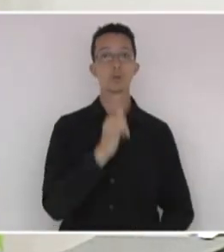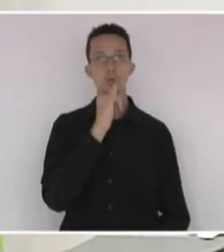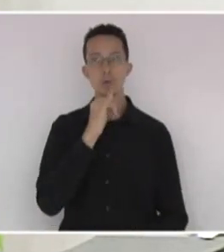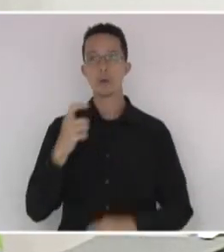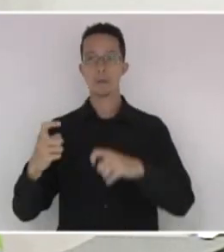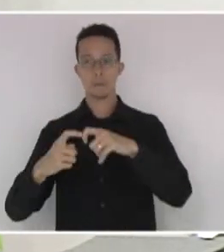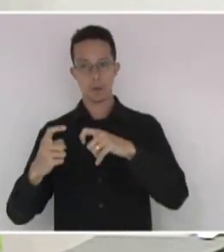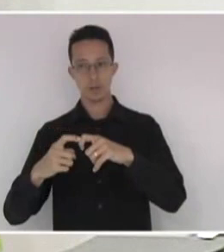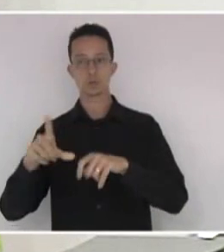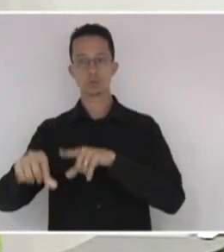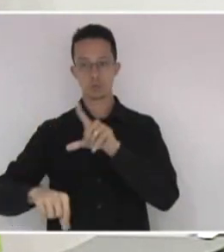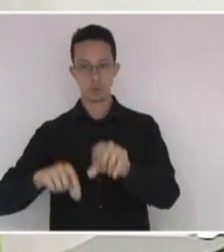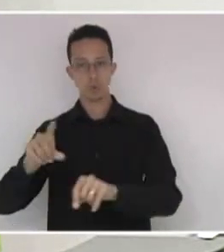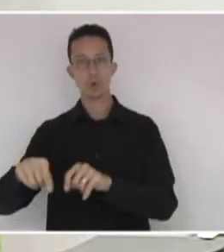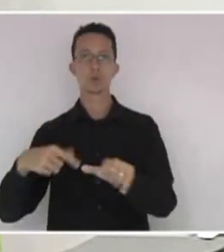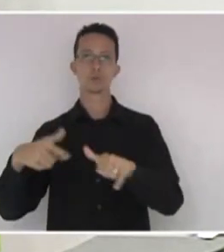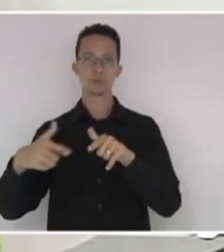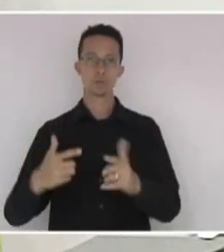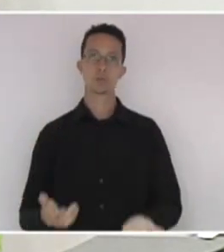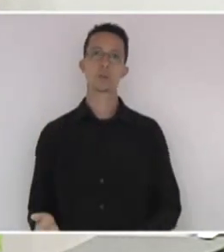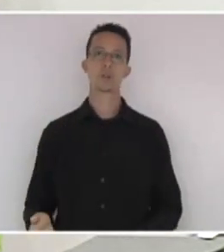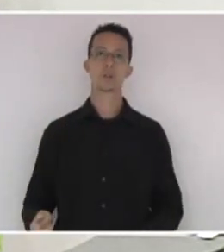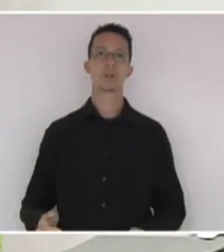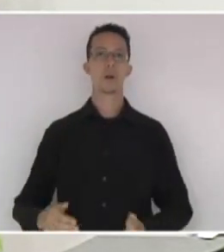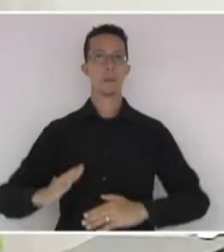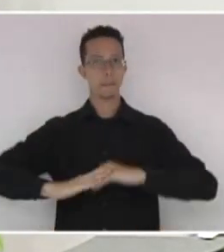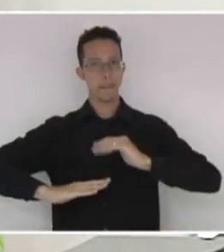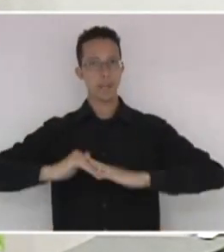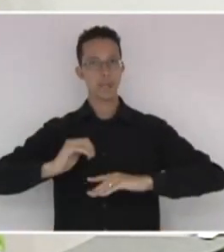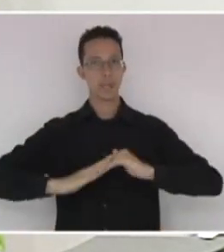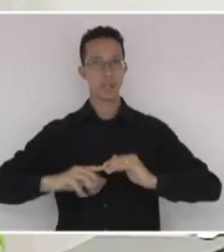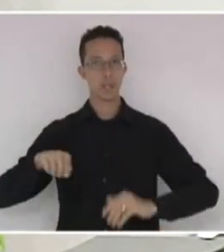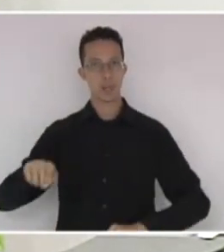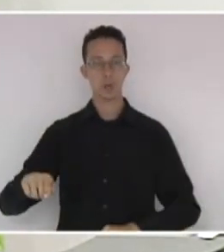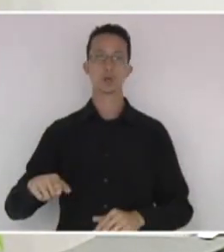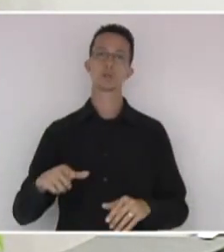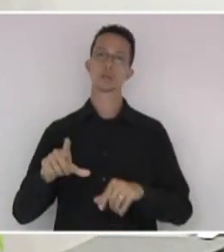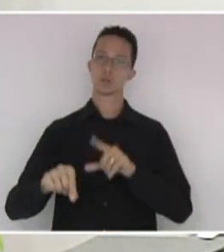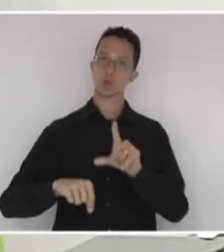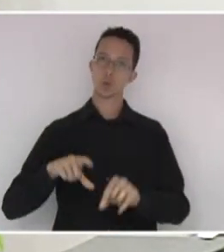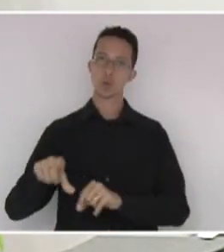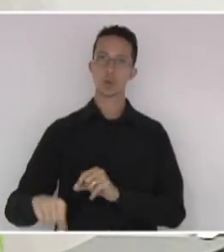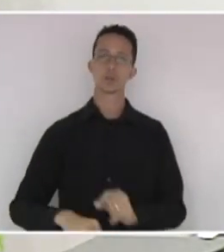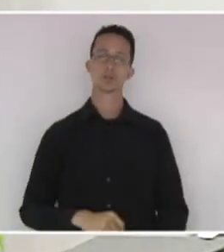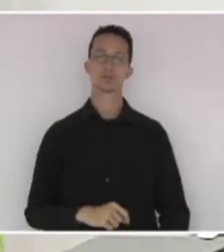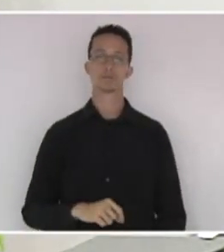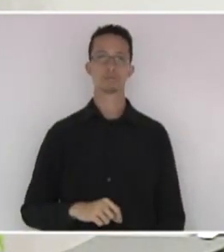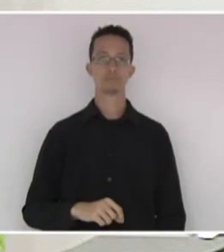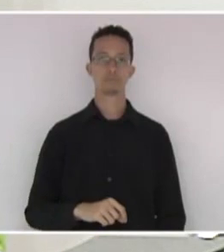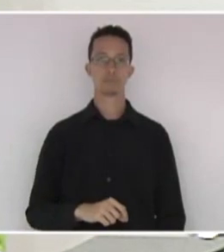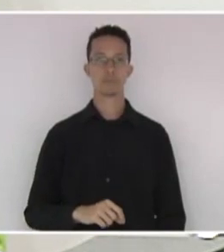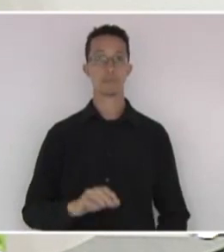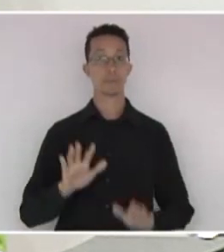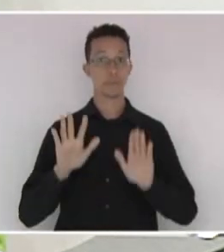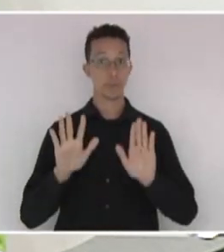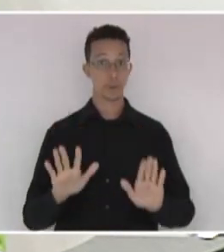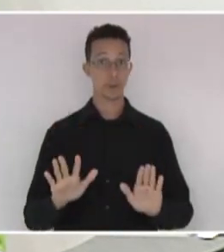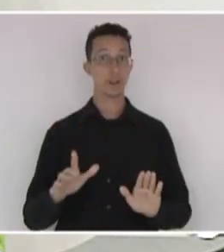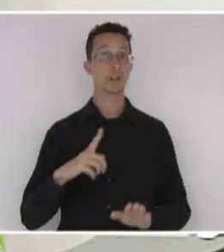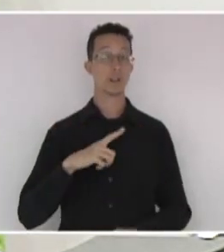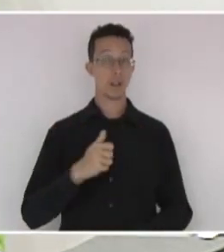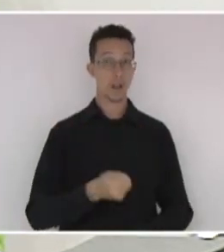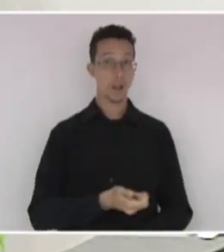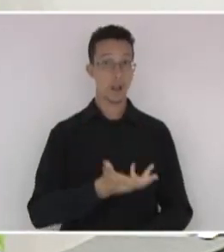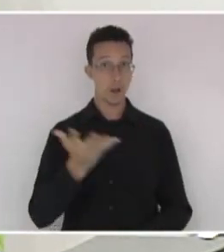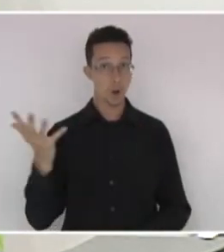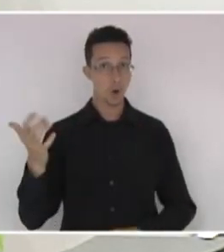assim como os pedreiros escolhem o trabalho, cada um escolhe a sua profissão. Agora, tem uma coisa, existem algumas